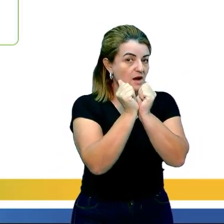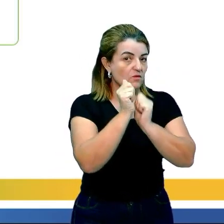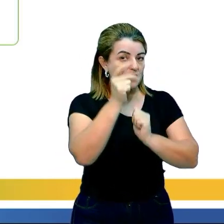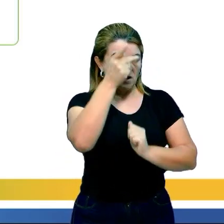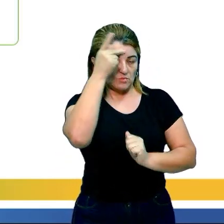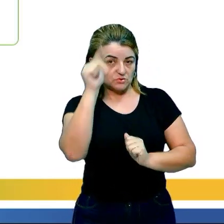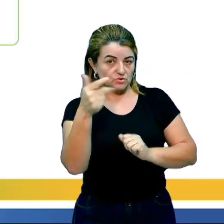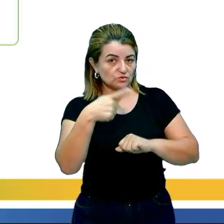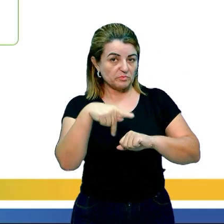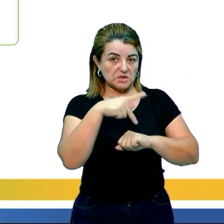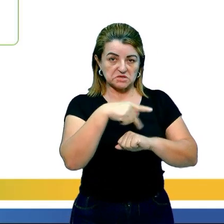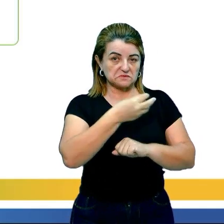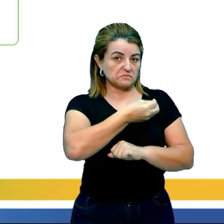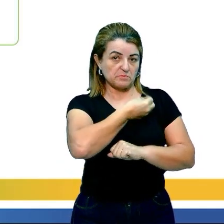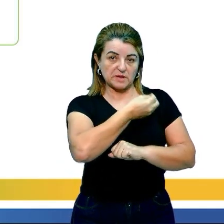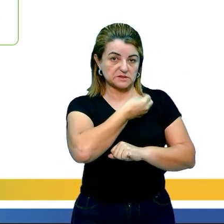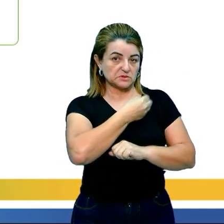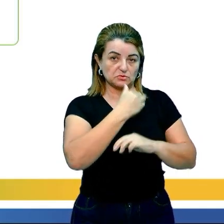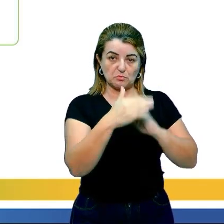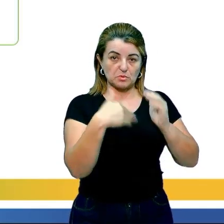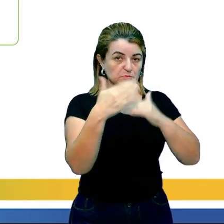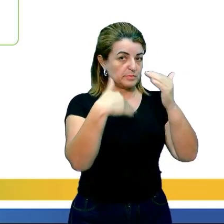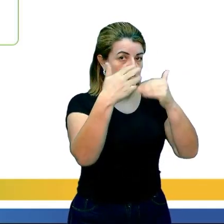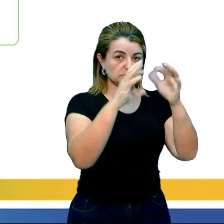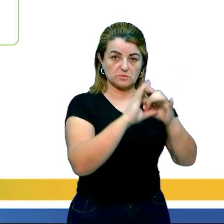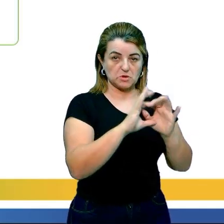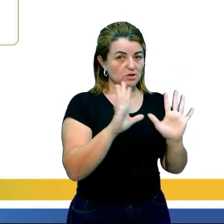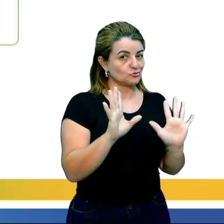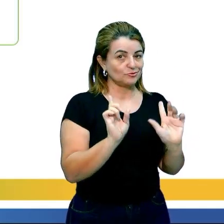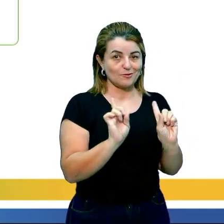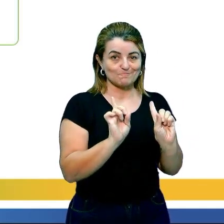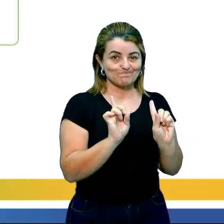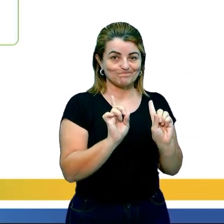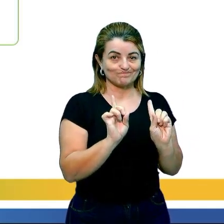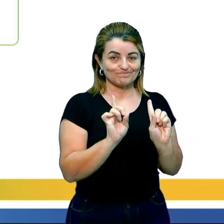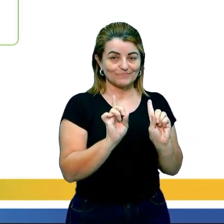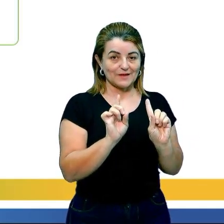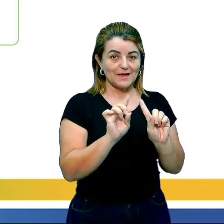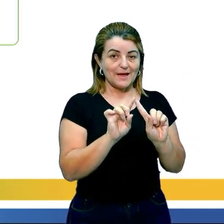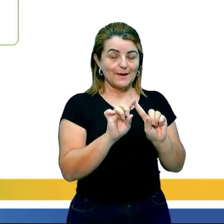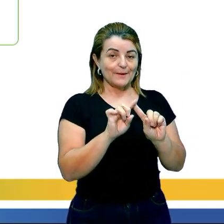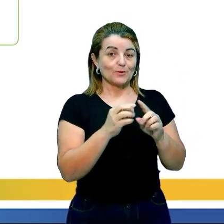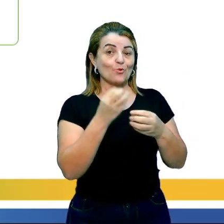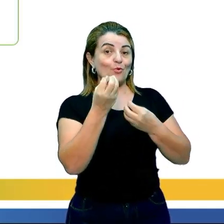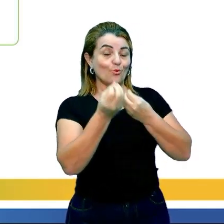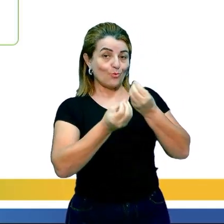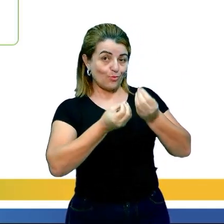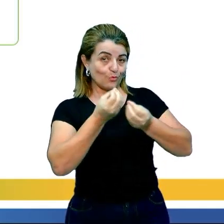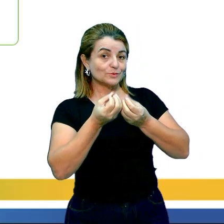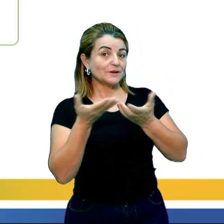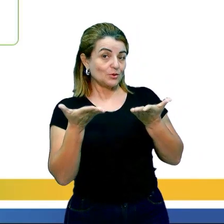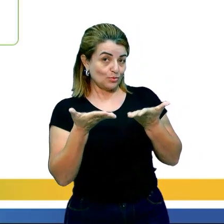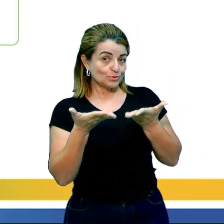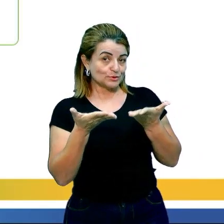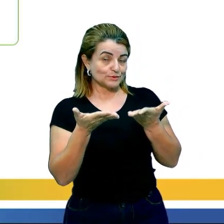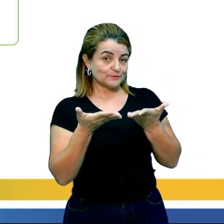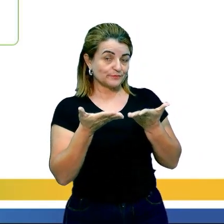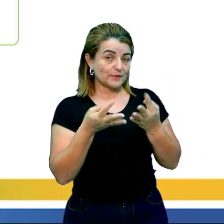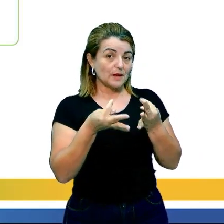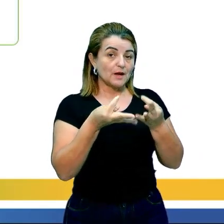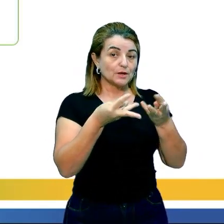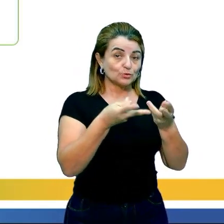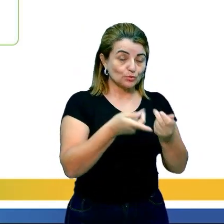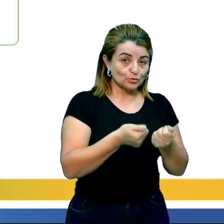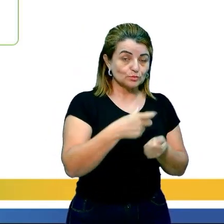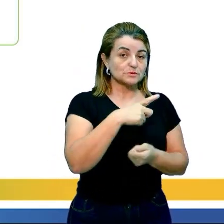não participavam né desse processo democrático dentro da Visão ateniense como a gente tem hoje né Que